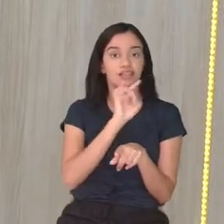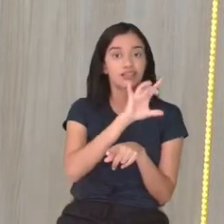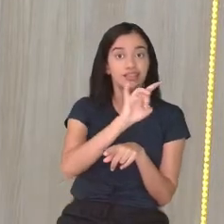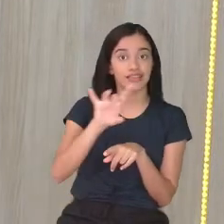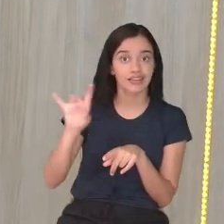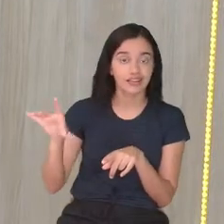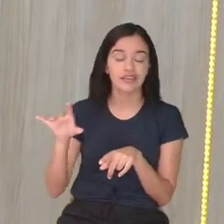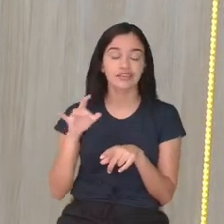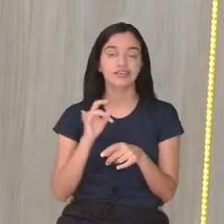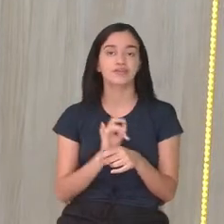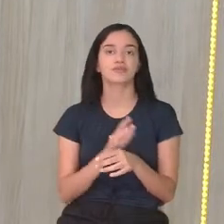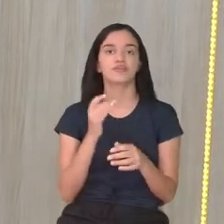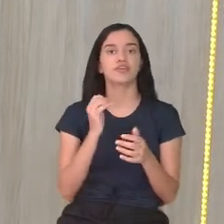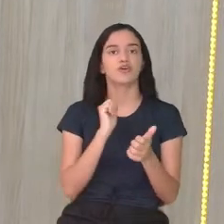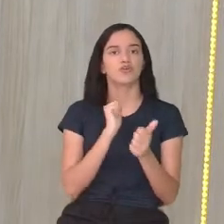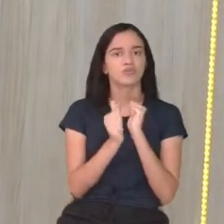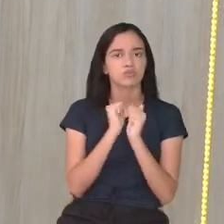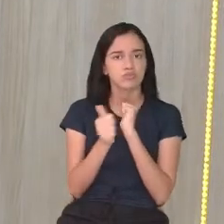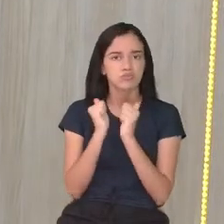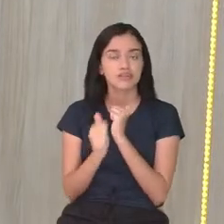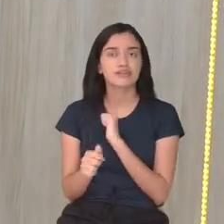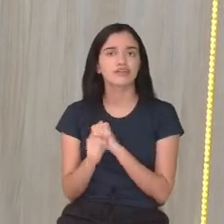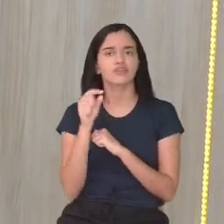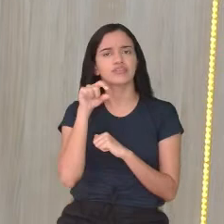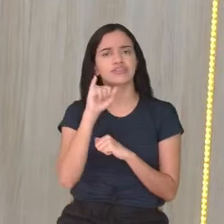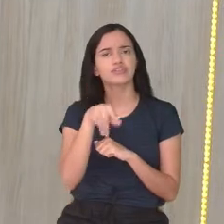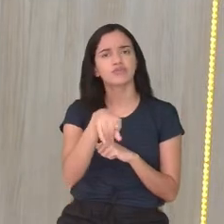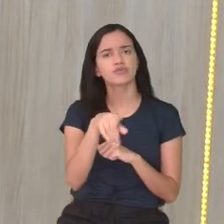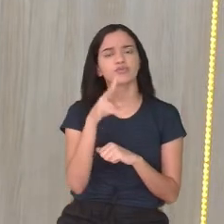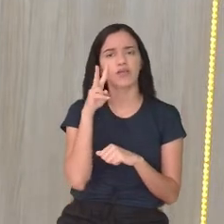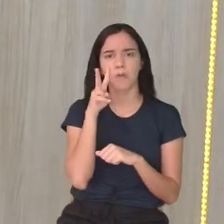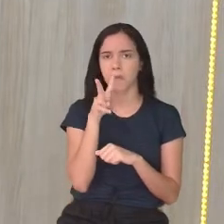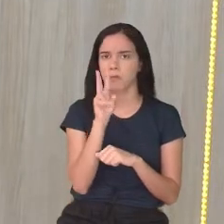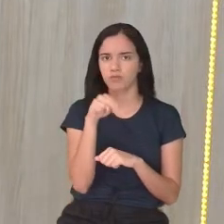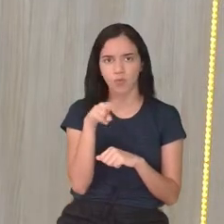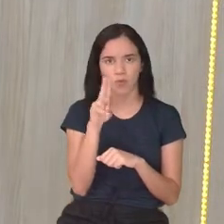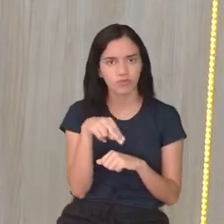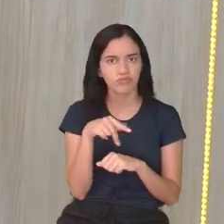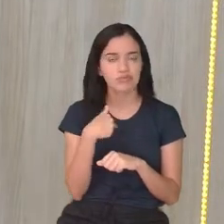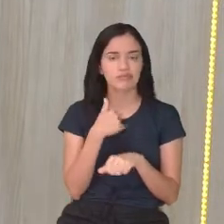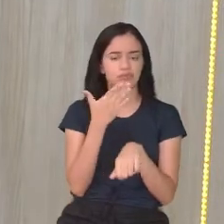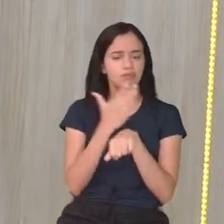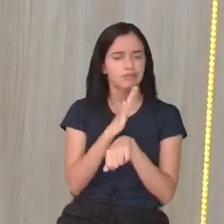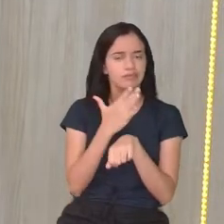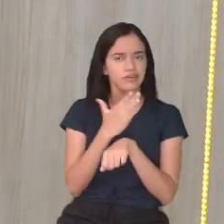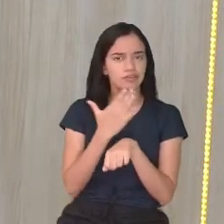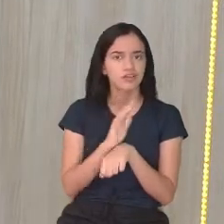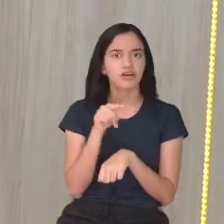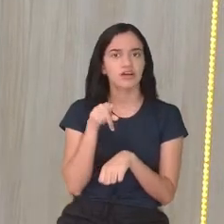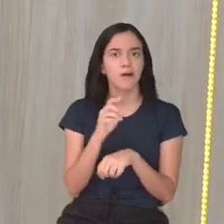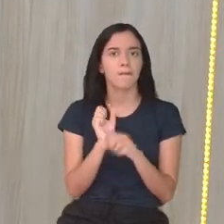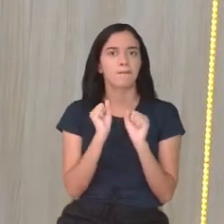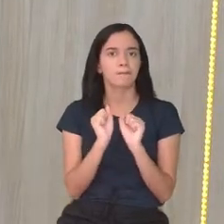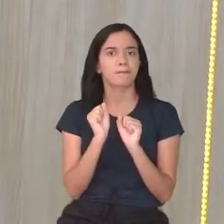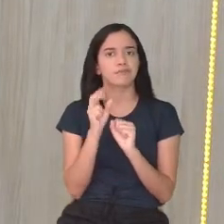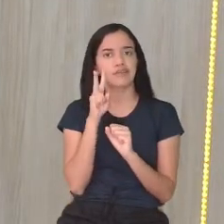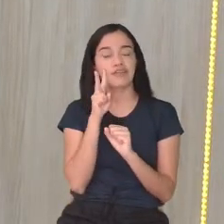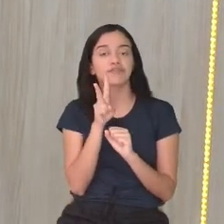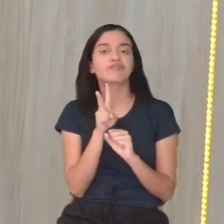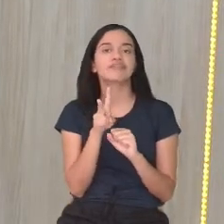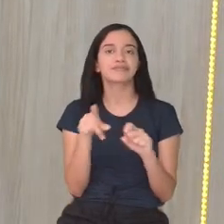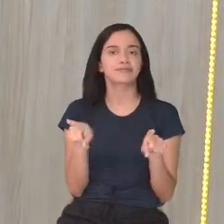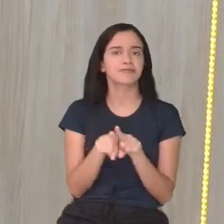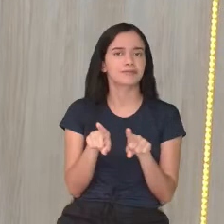dessas modalidades, para que de repente, se você nunca viu alguma dessas práticas, você possa ver,